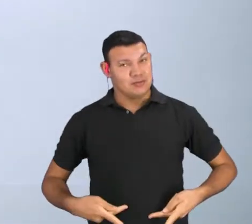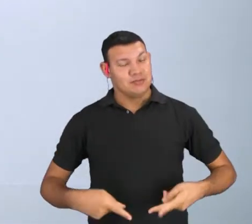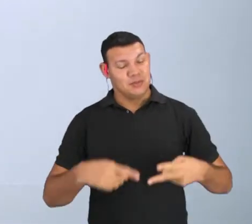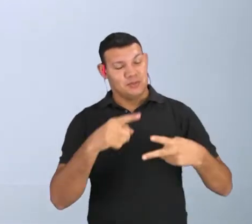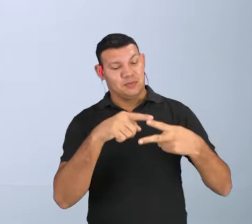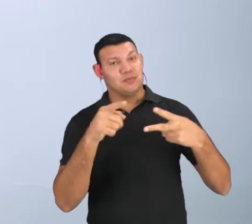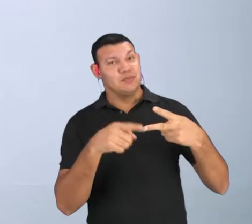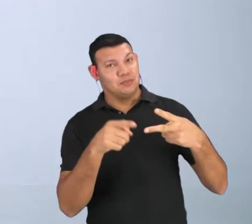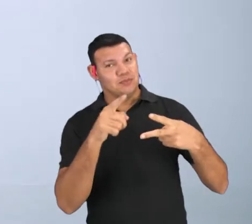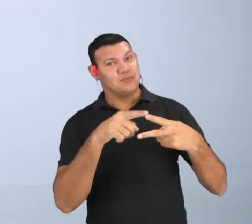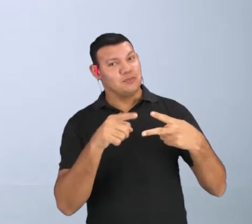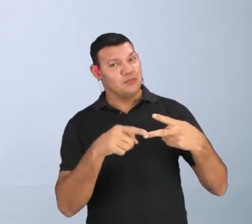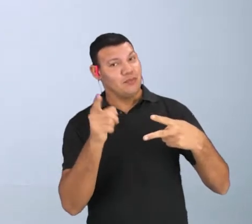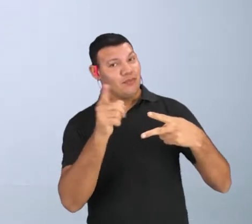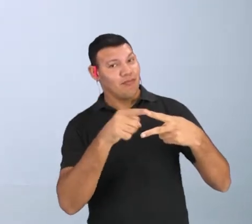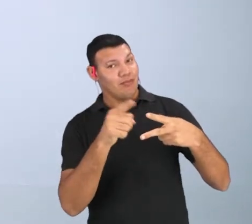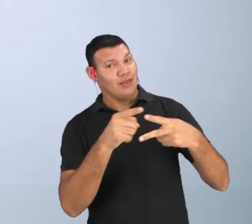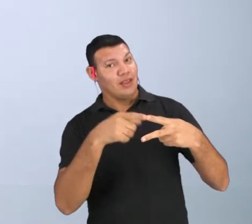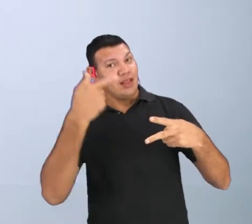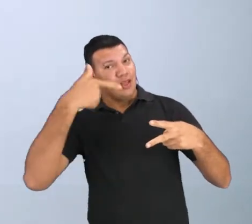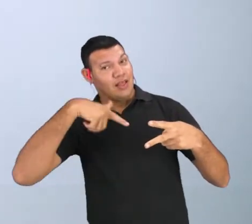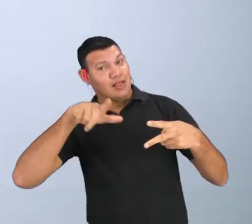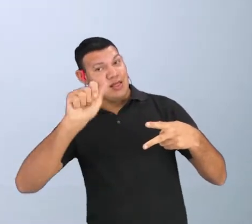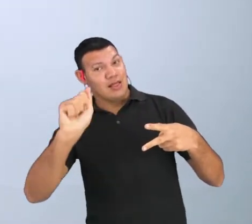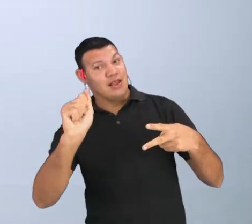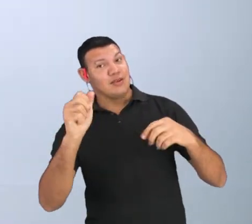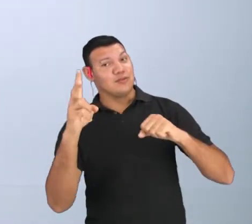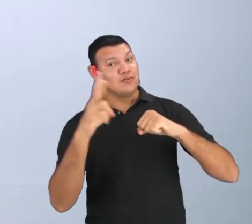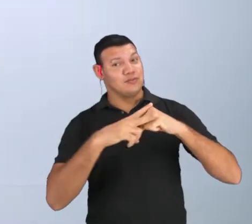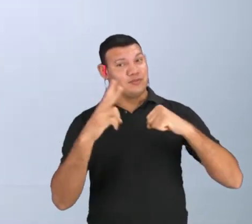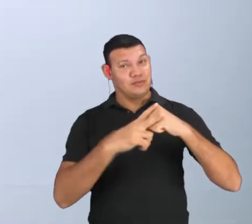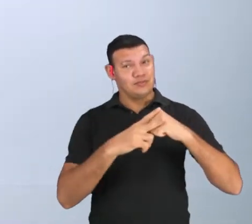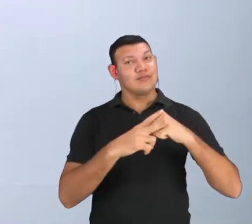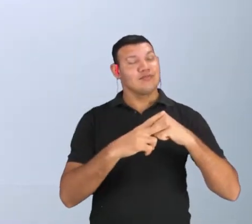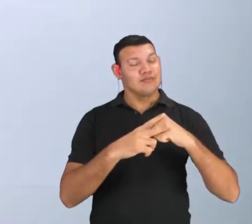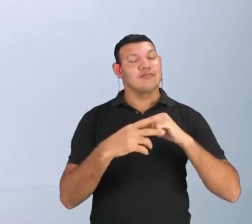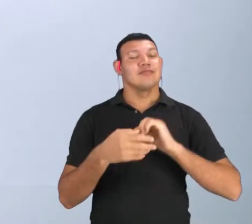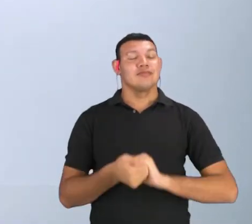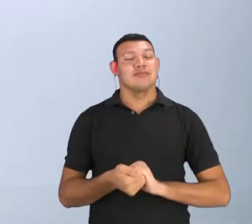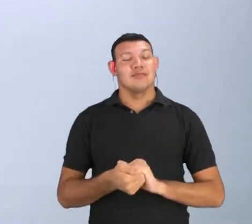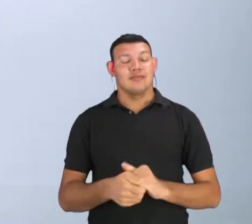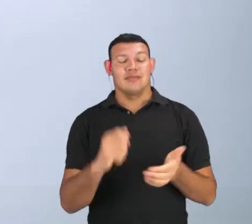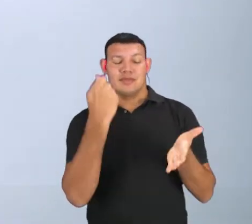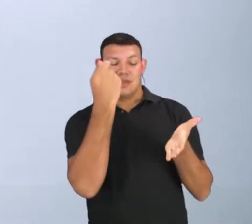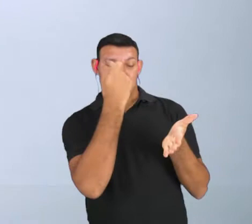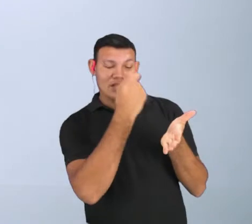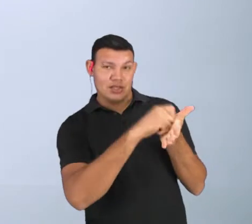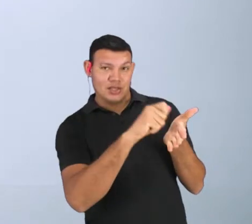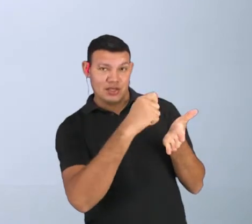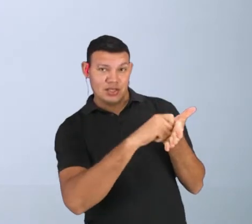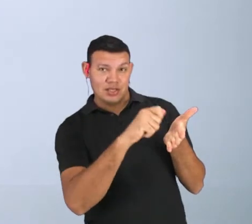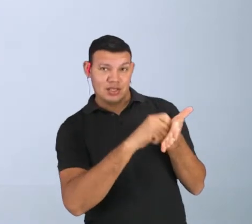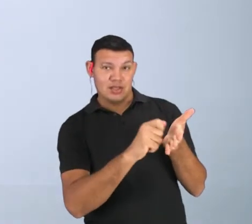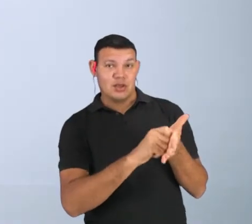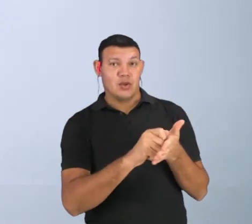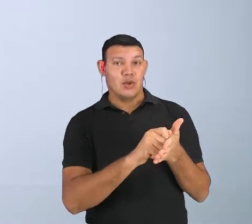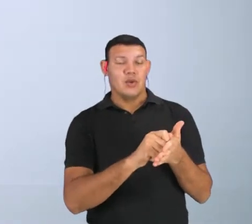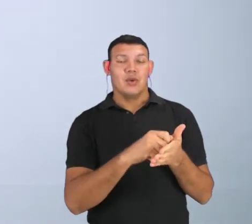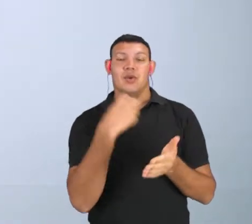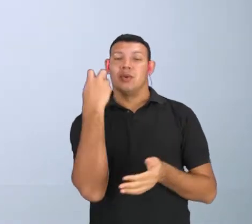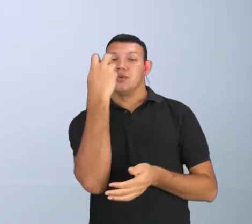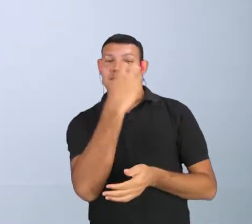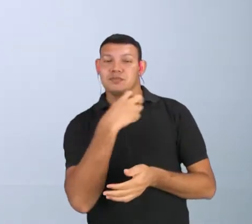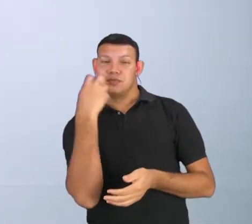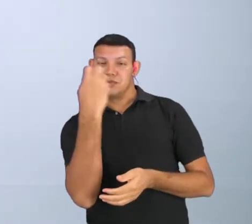modalidades, que é a linguagem verbal, que se divide em linguagem escrita e linguagem oral, e a linguagem